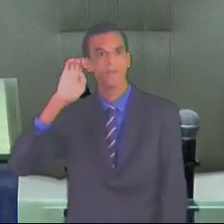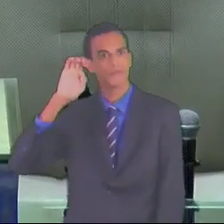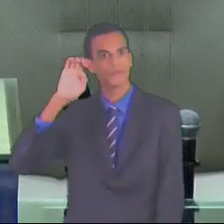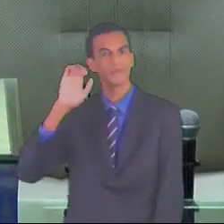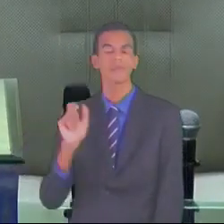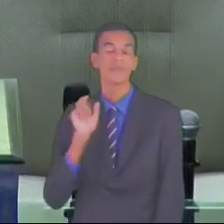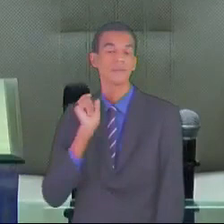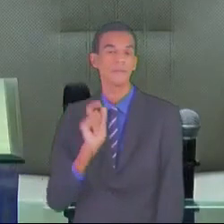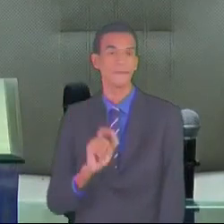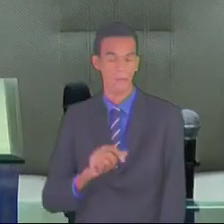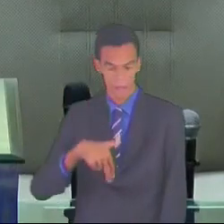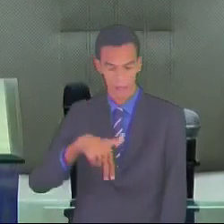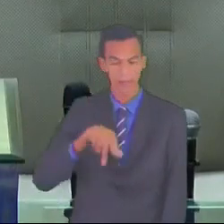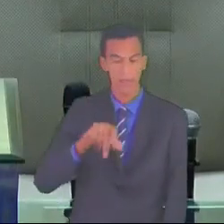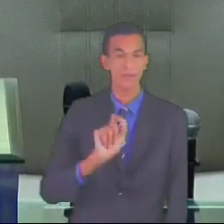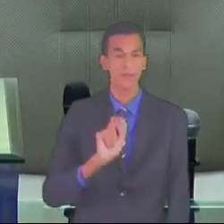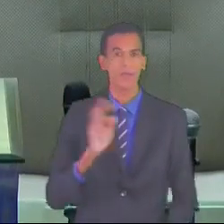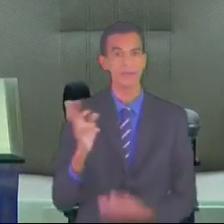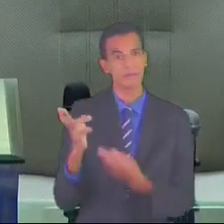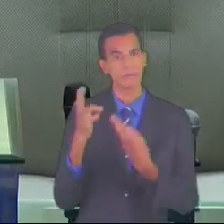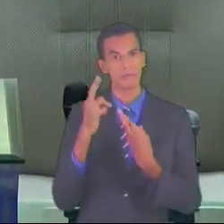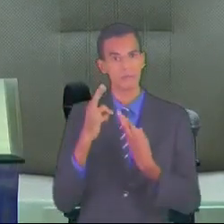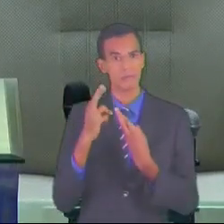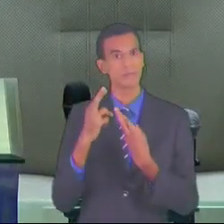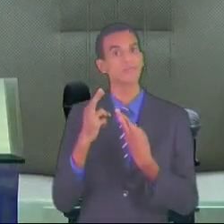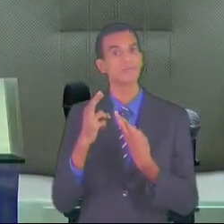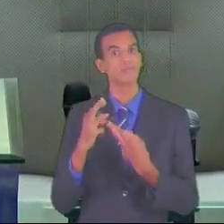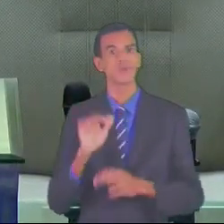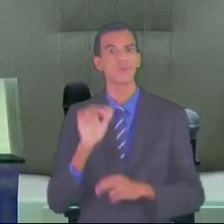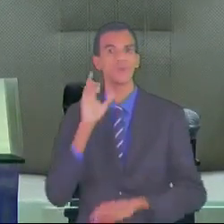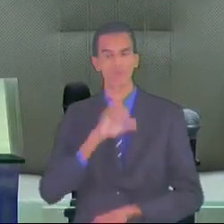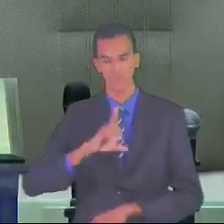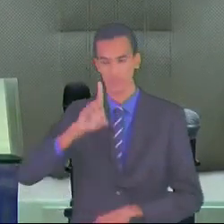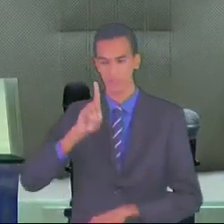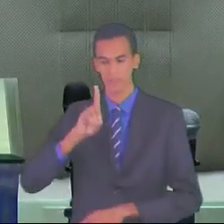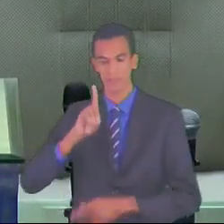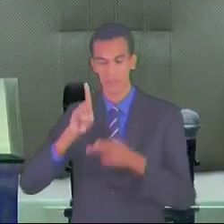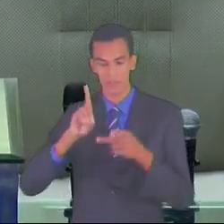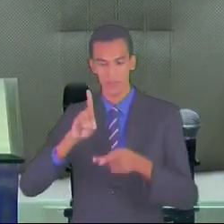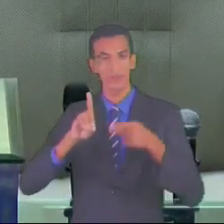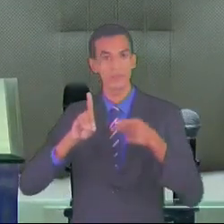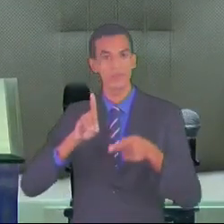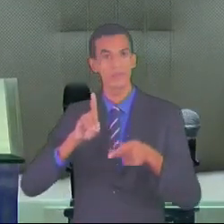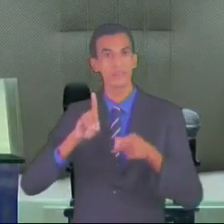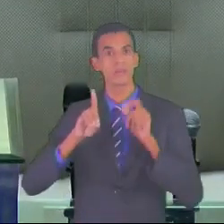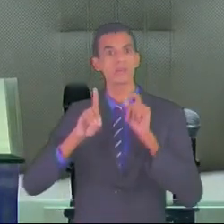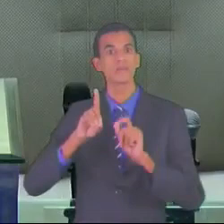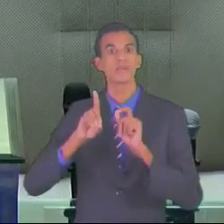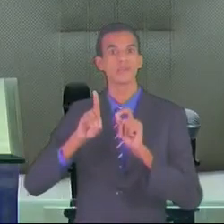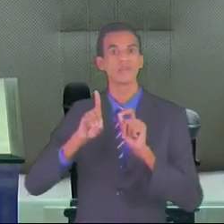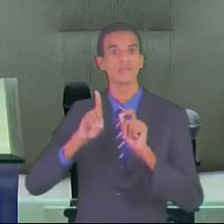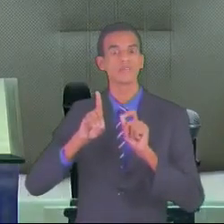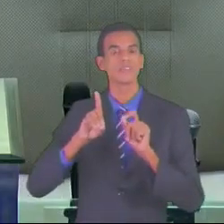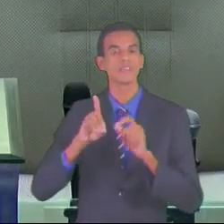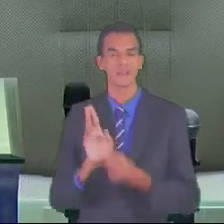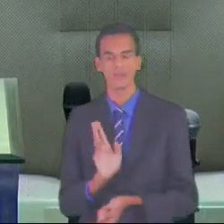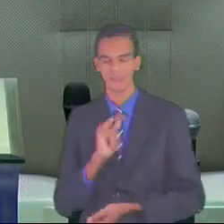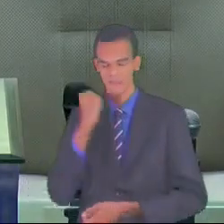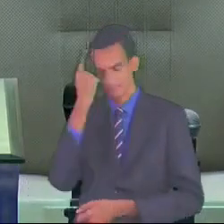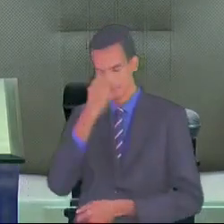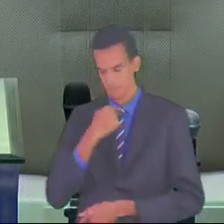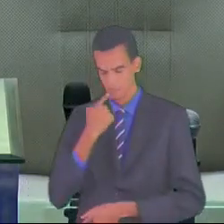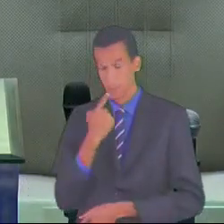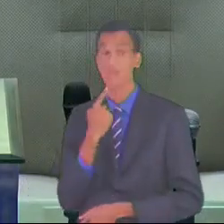significa ampliar as esperanças. O que Deus está dizendo nesta noite para nossas vidas é que levante a